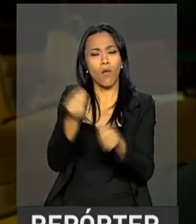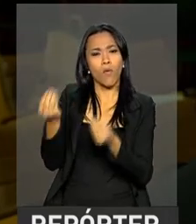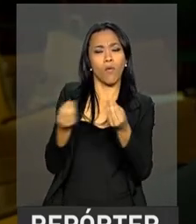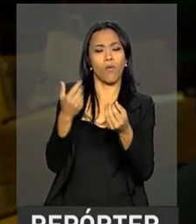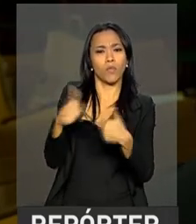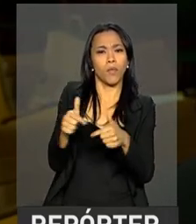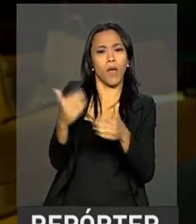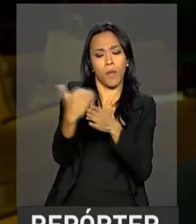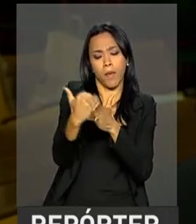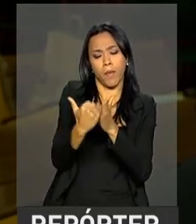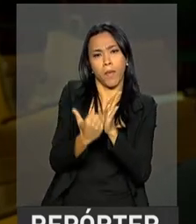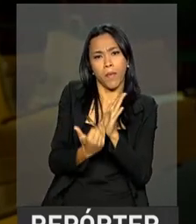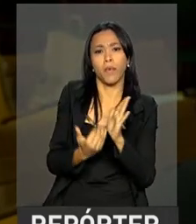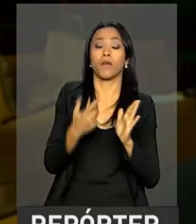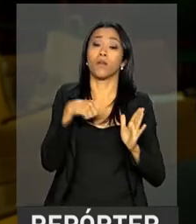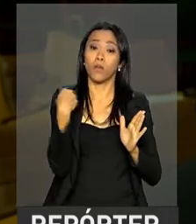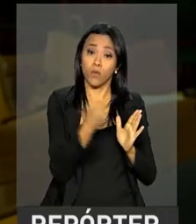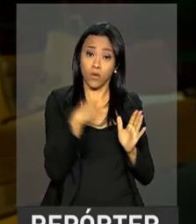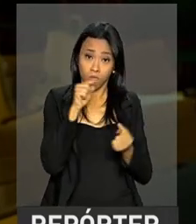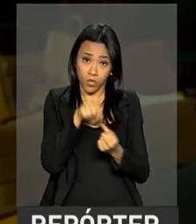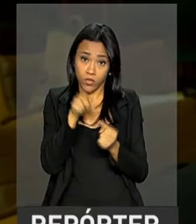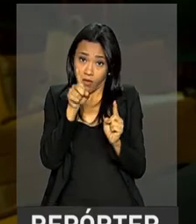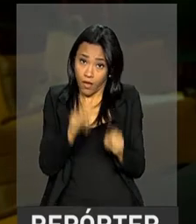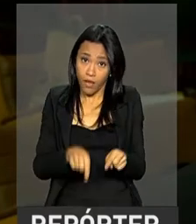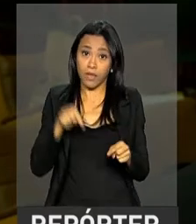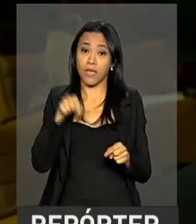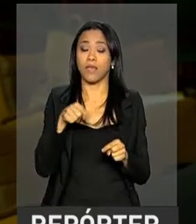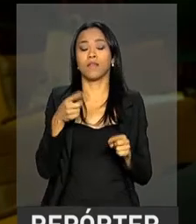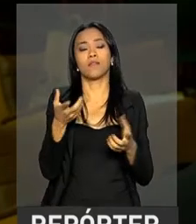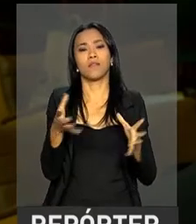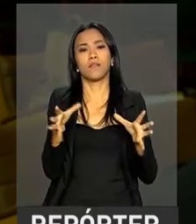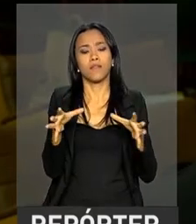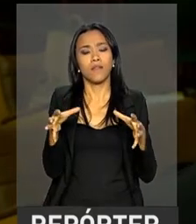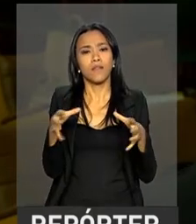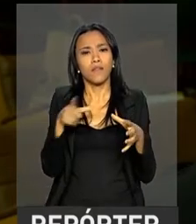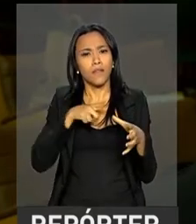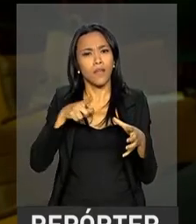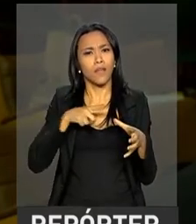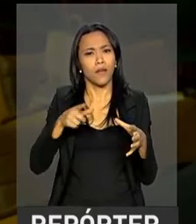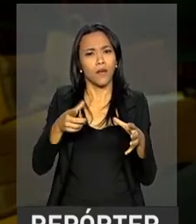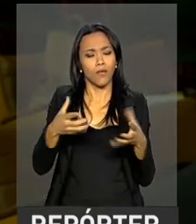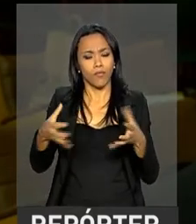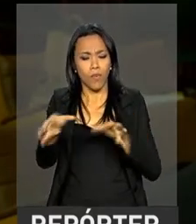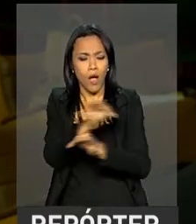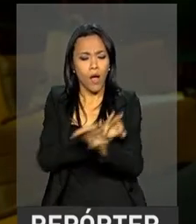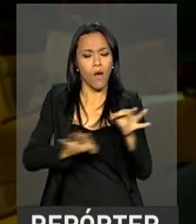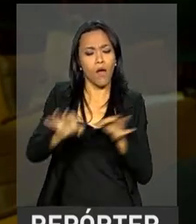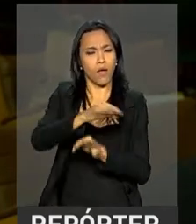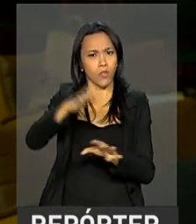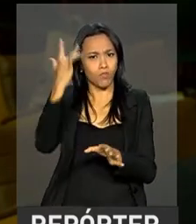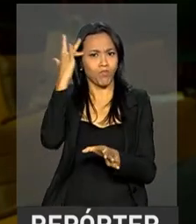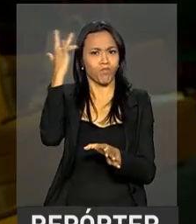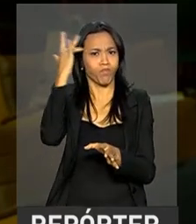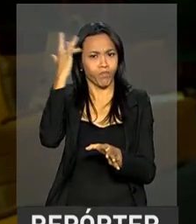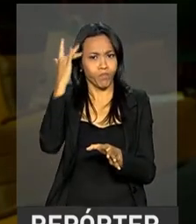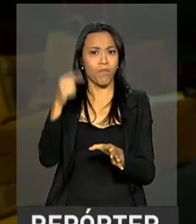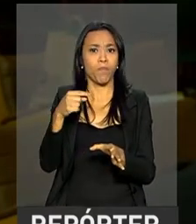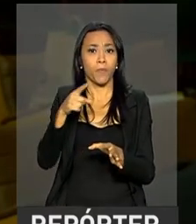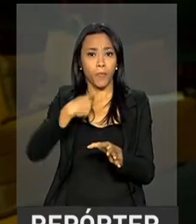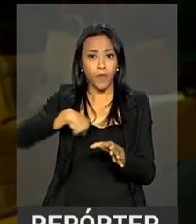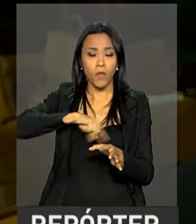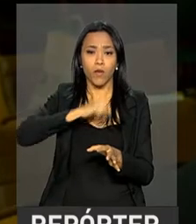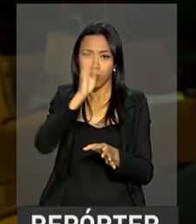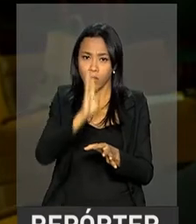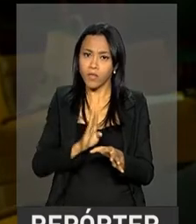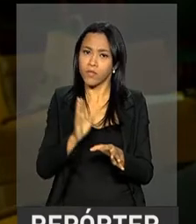programa de trabalho a nossa intenção é que esse programa tem uma governança de alto nível para que nós possamos fazer é um processo